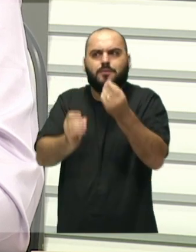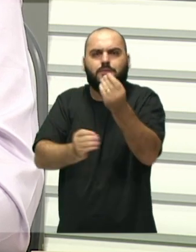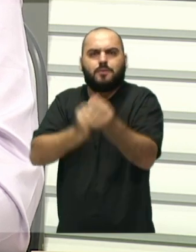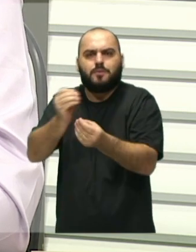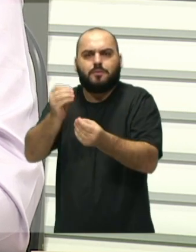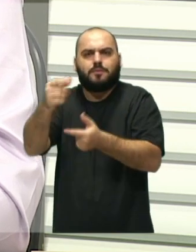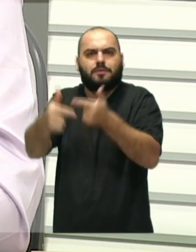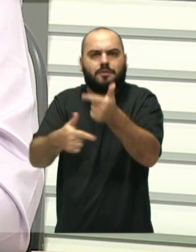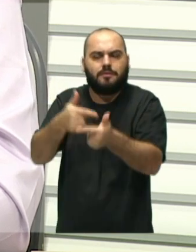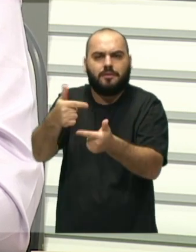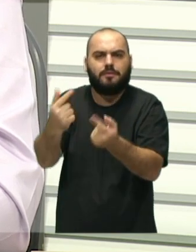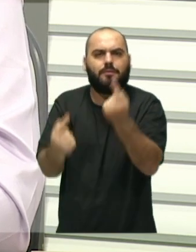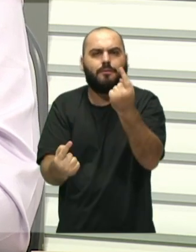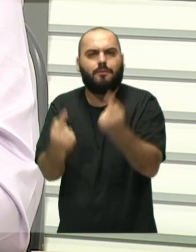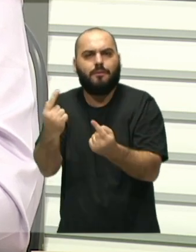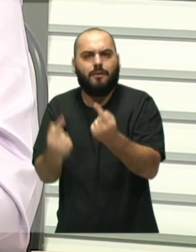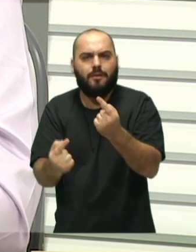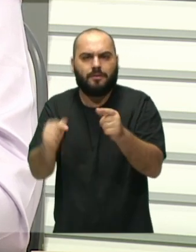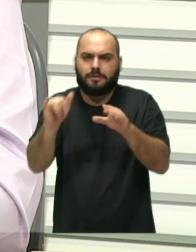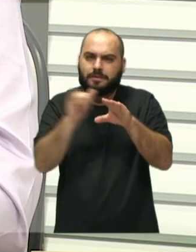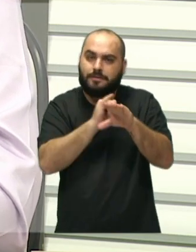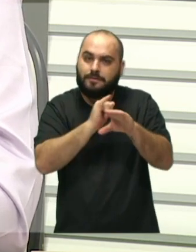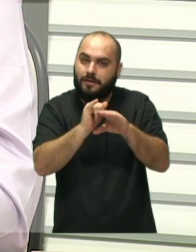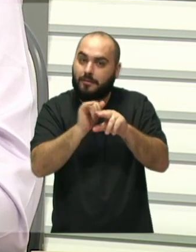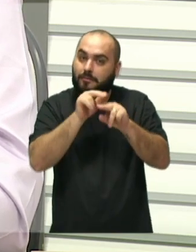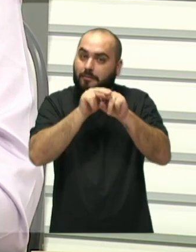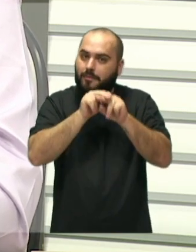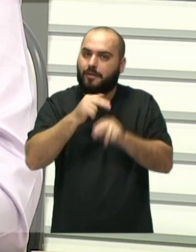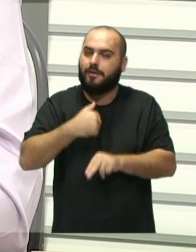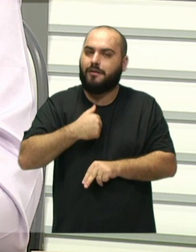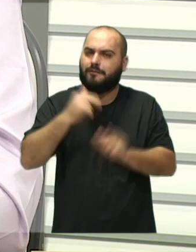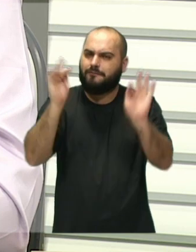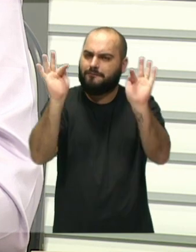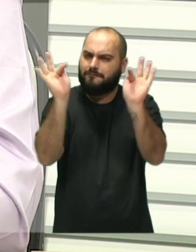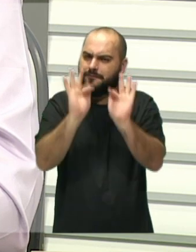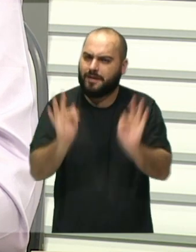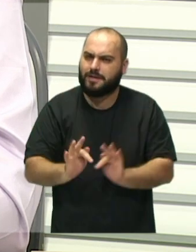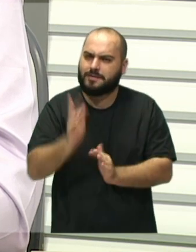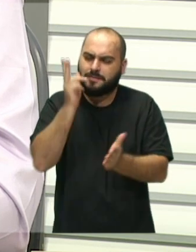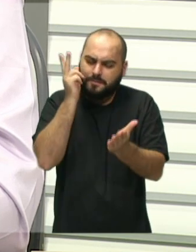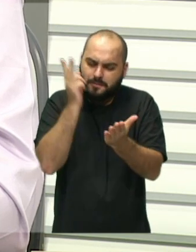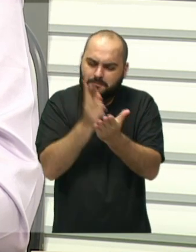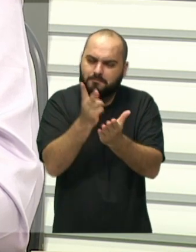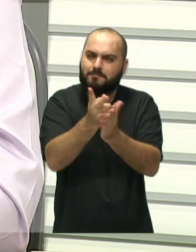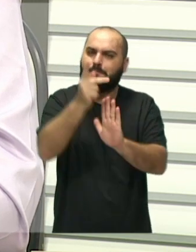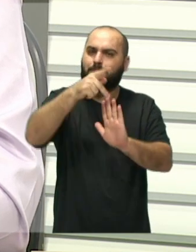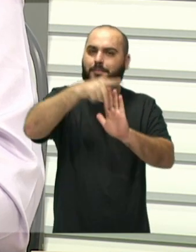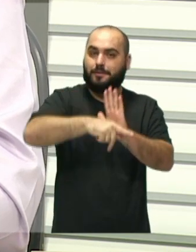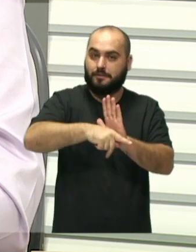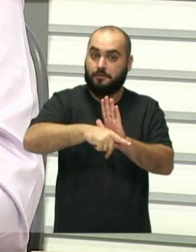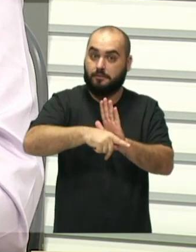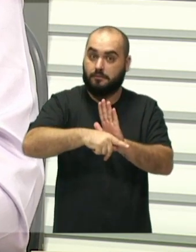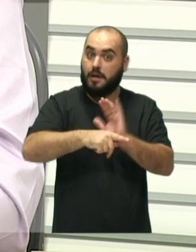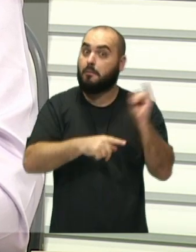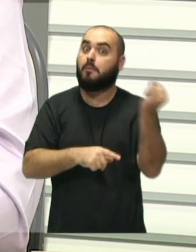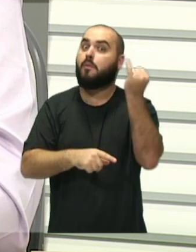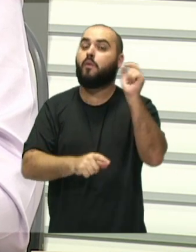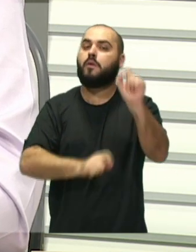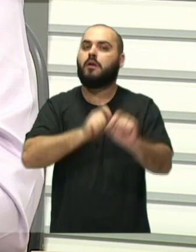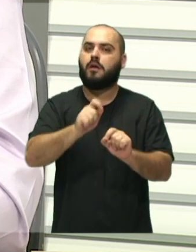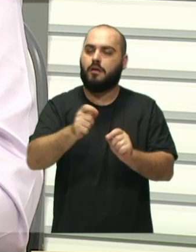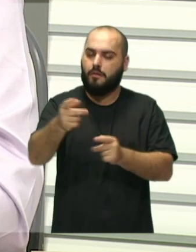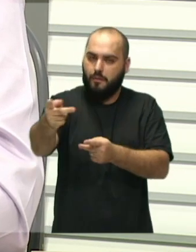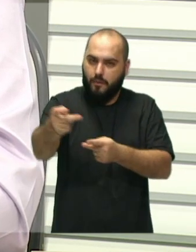com quais são os trâmites estão sou muito feliz em poder dar continuidade nesse projeto e principalmente o mais importante é